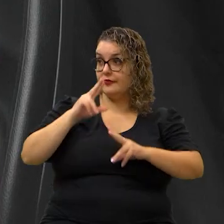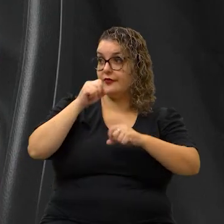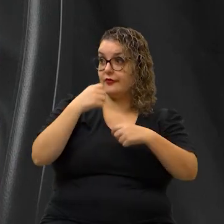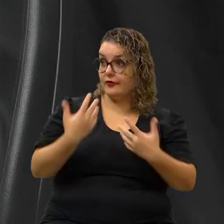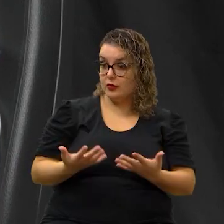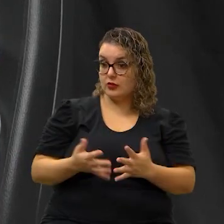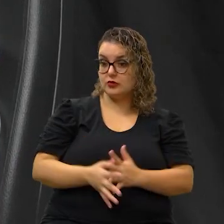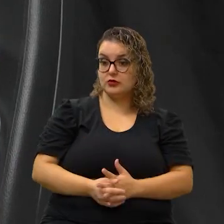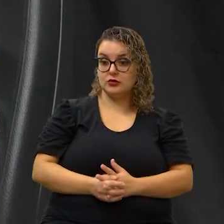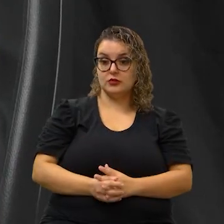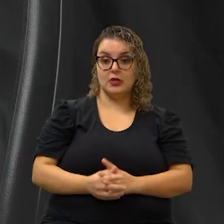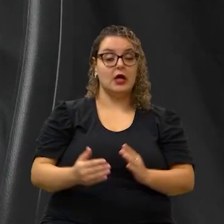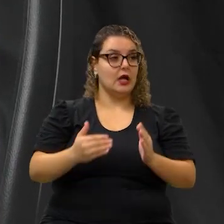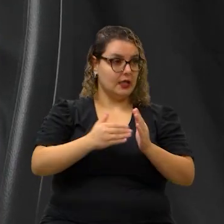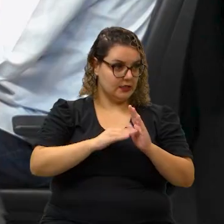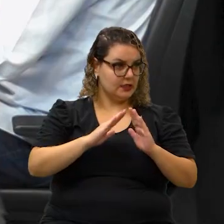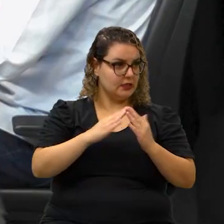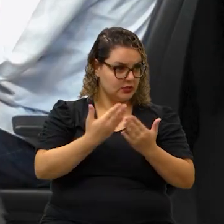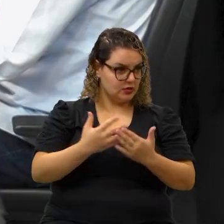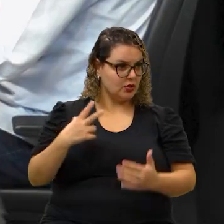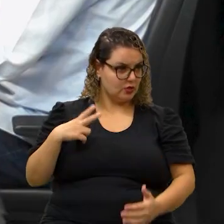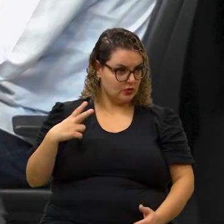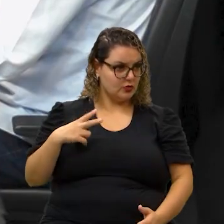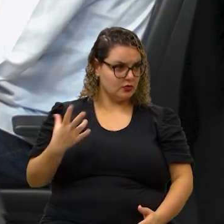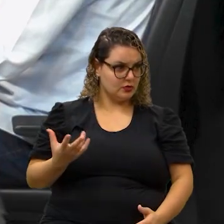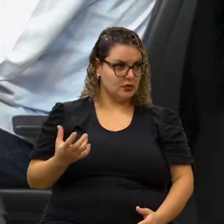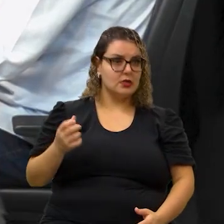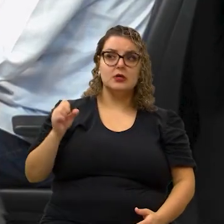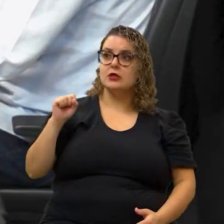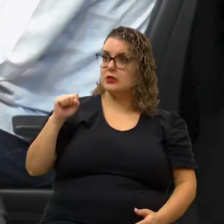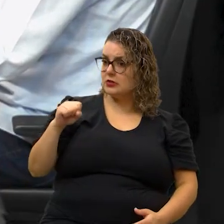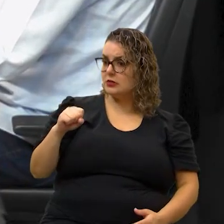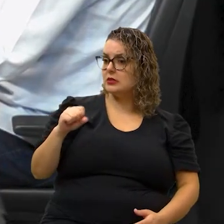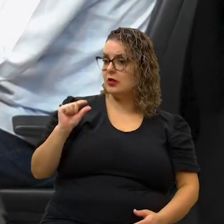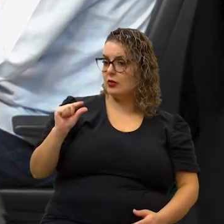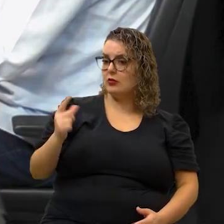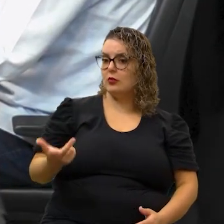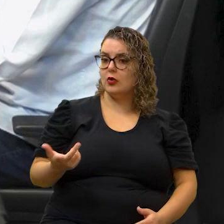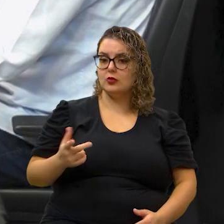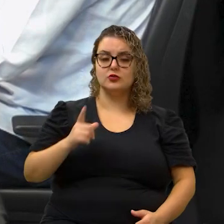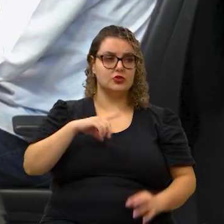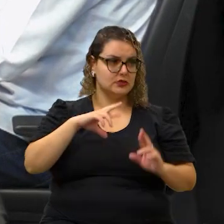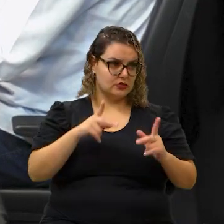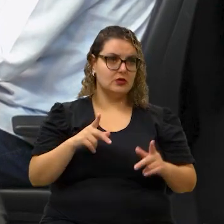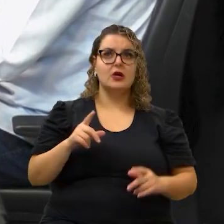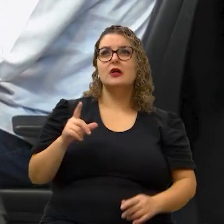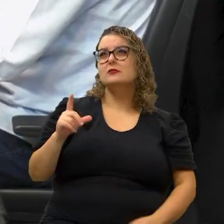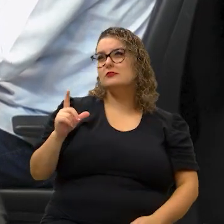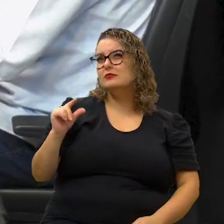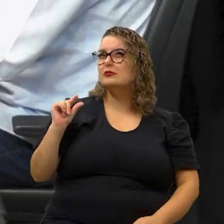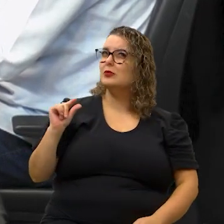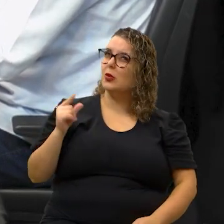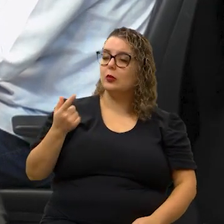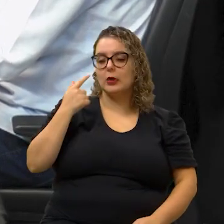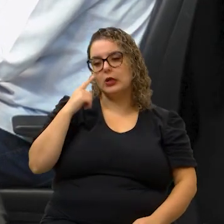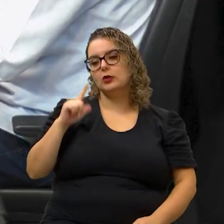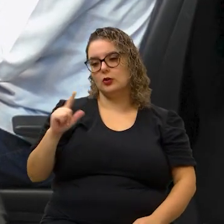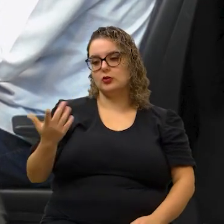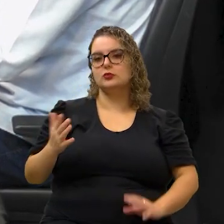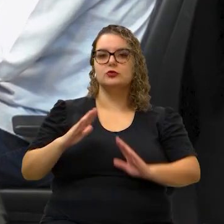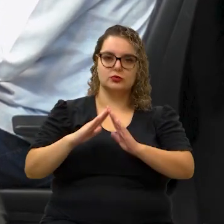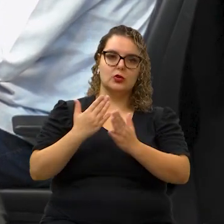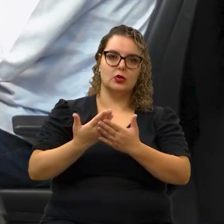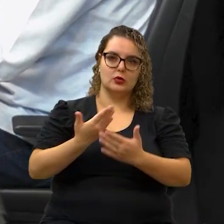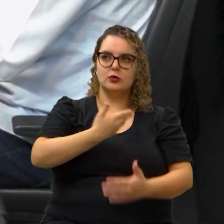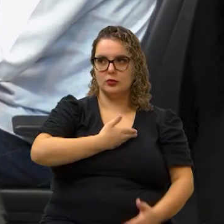muito forte em Campinas. Mesmo nas escolas privadas? Não Era tinha um essa pouco, diferença? Tinha. Eu acho que, lógico,